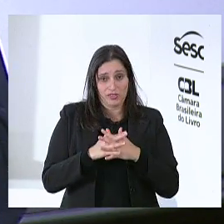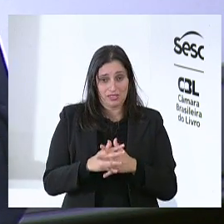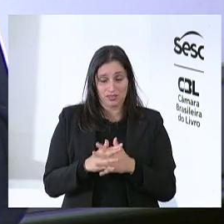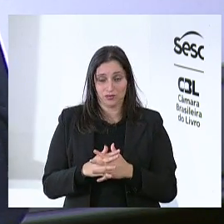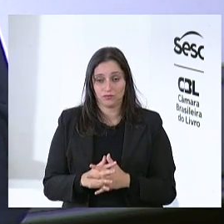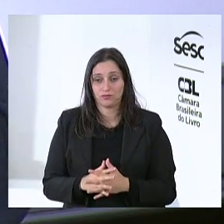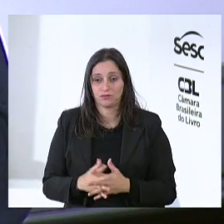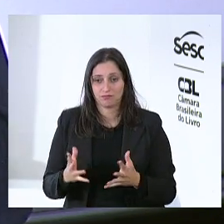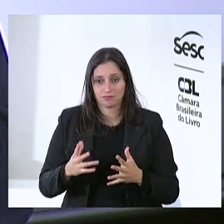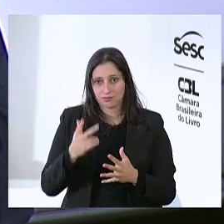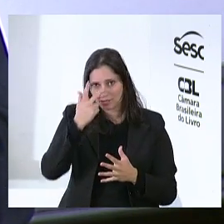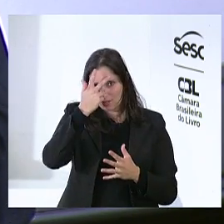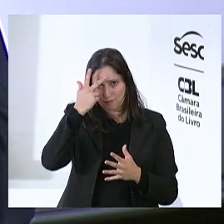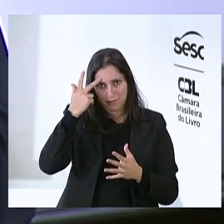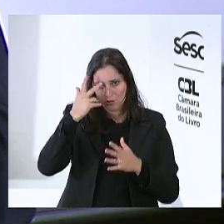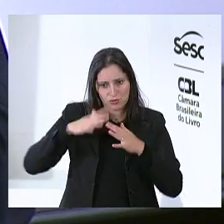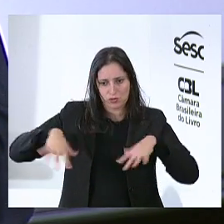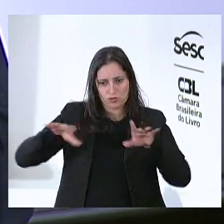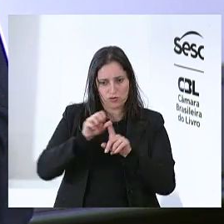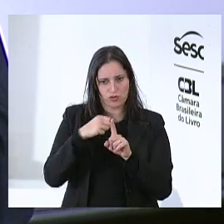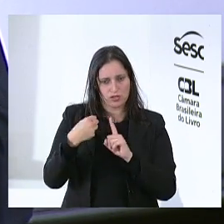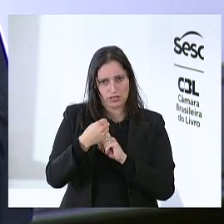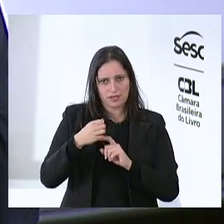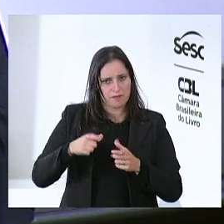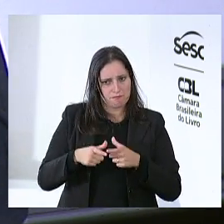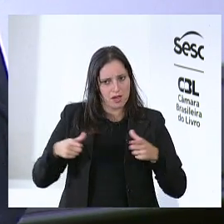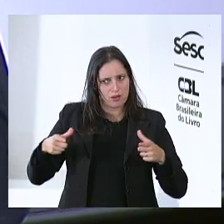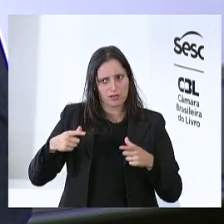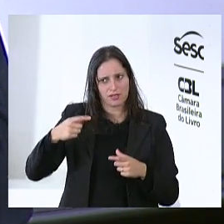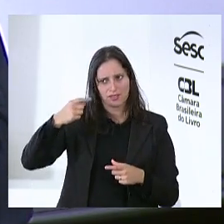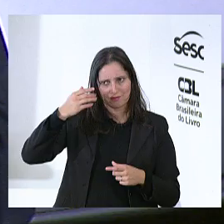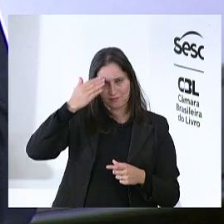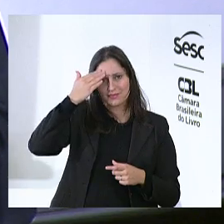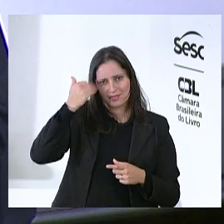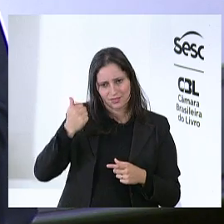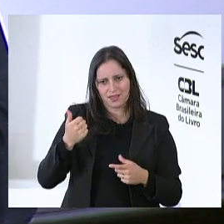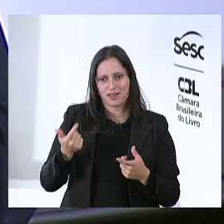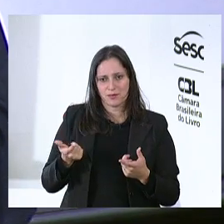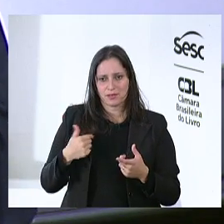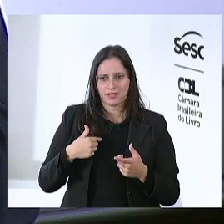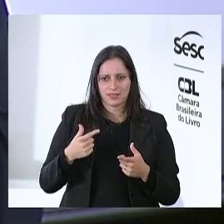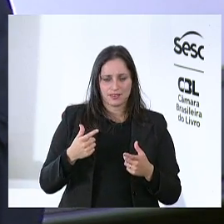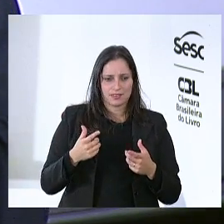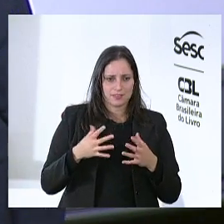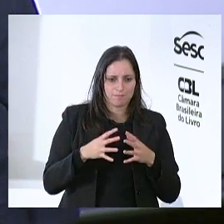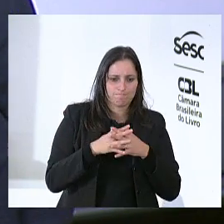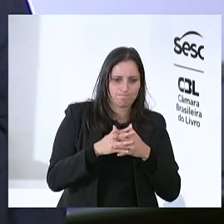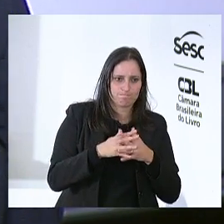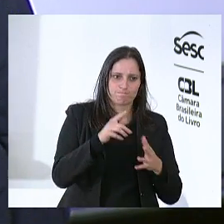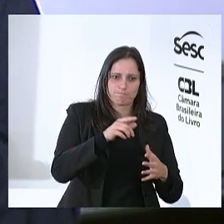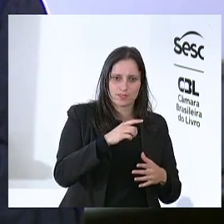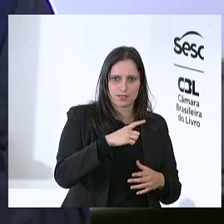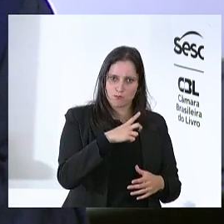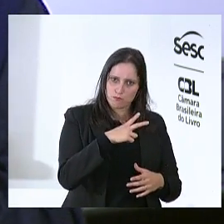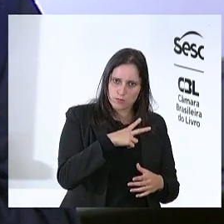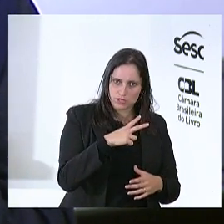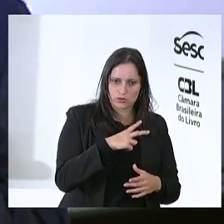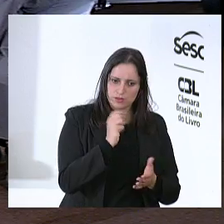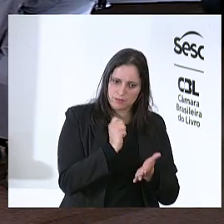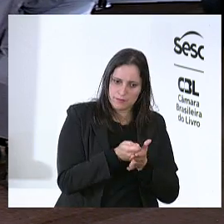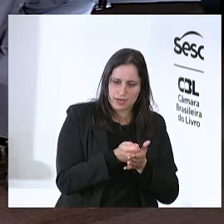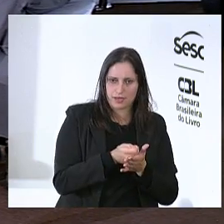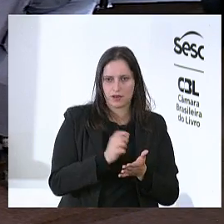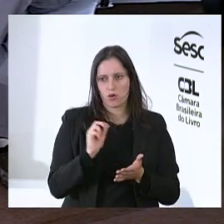parte dos cidadãos brasileiros, tem, que é a confusão entre público e privado. Né? Então, é muito comum.